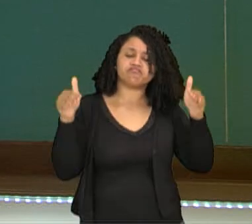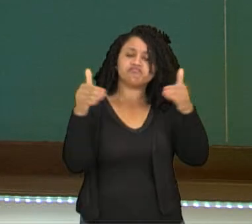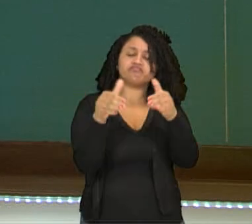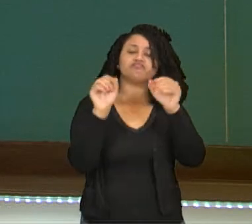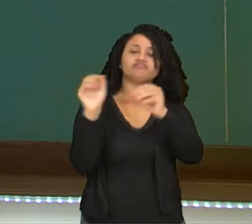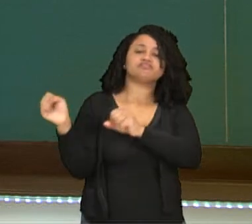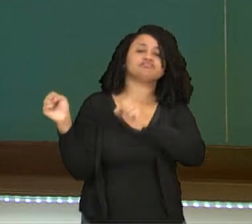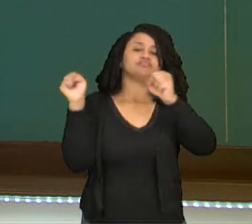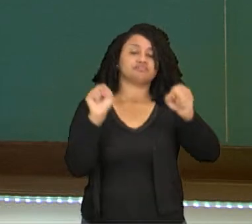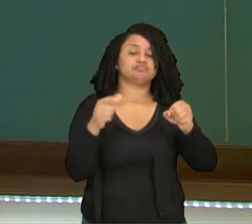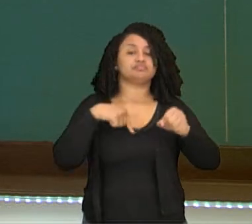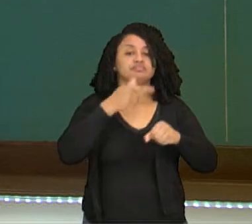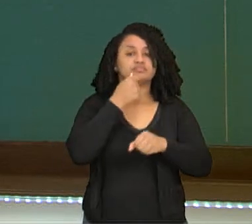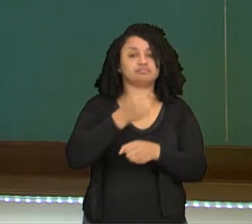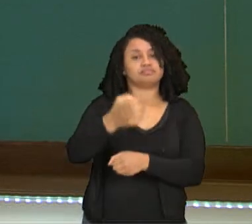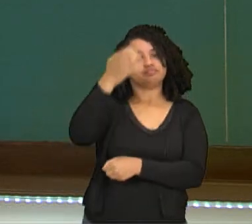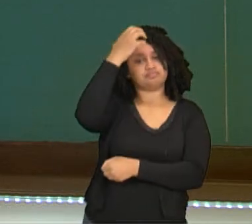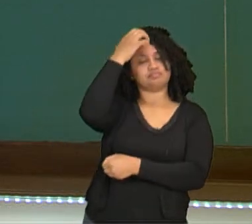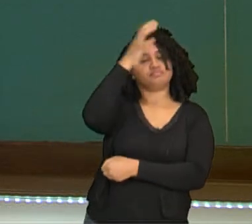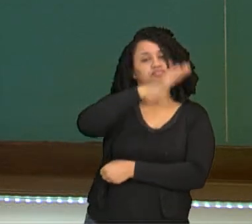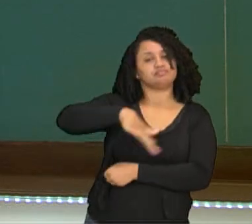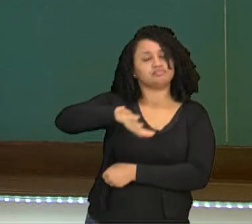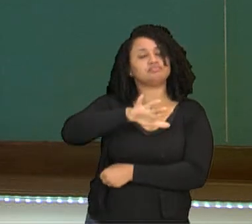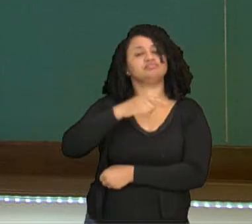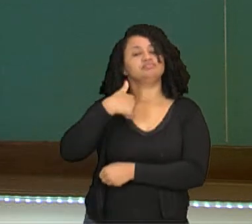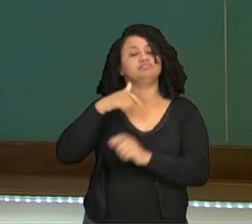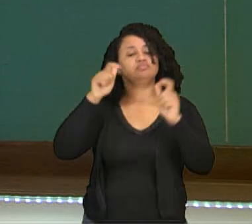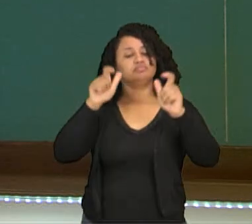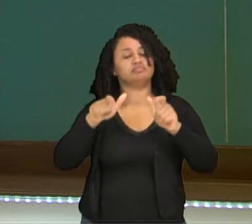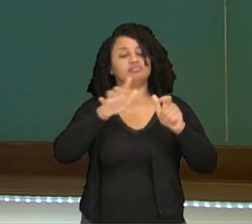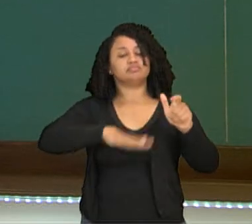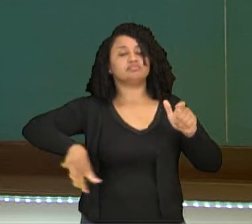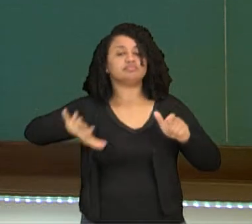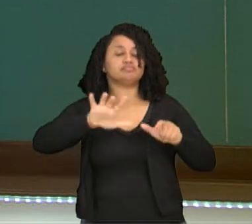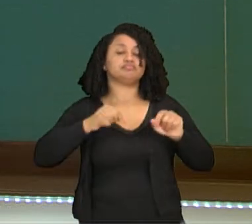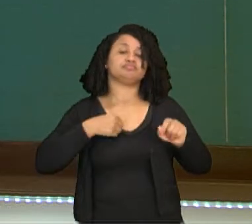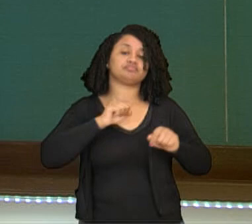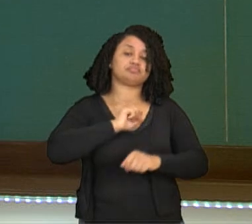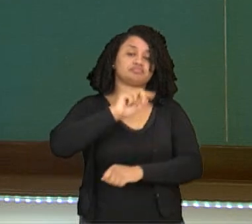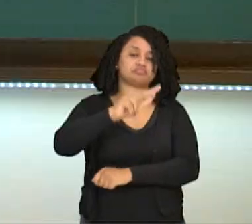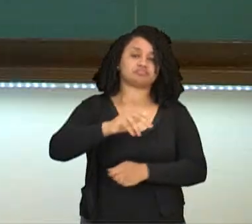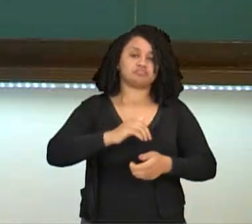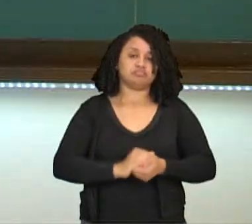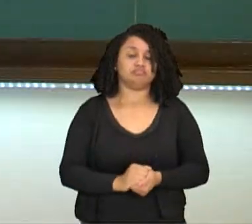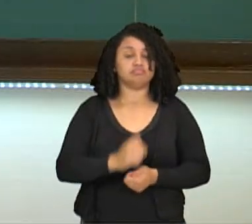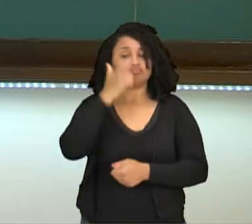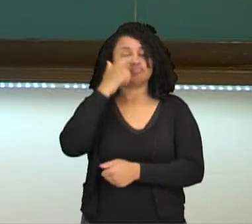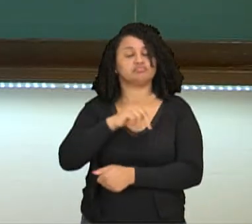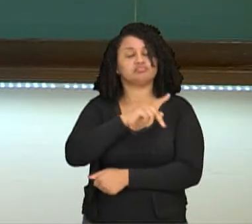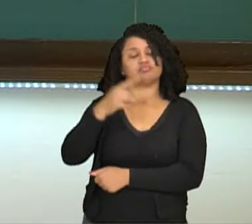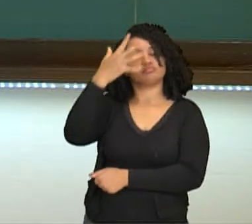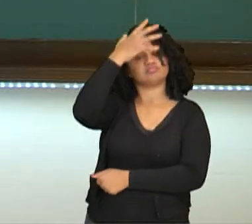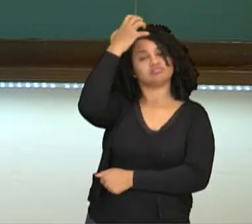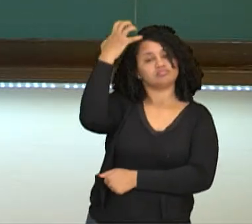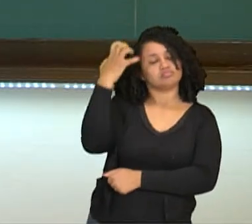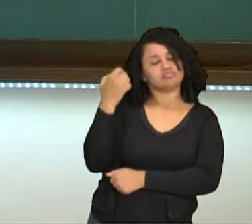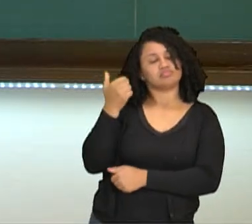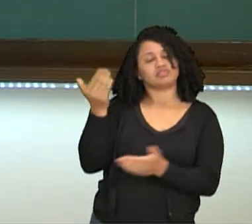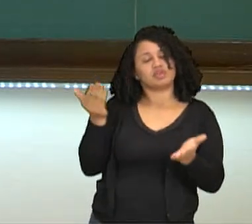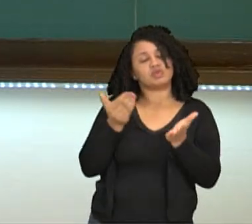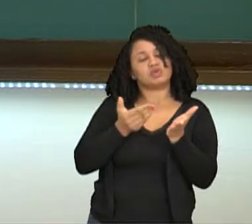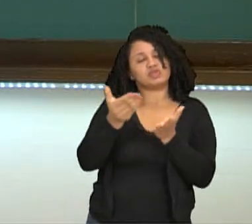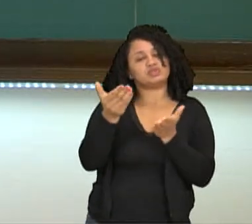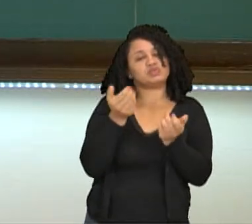centralizar o poder dos reis, né, dentro ali da região portuguesa. Eu sou a professora Bárbara Furquim e vou